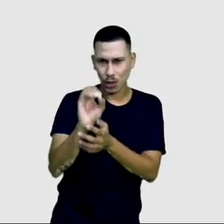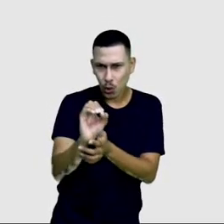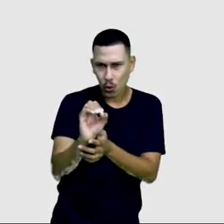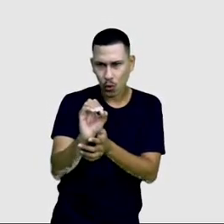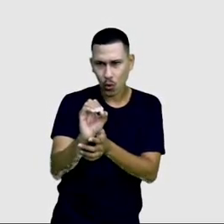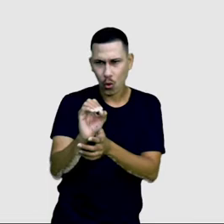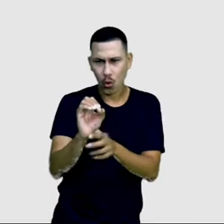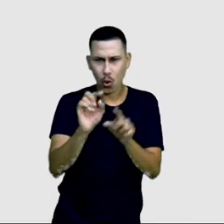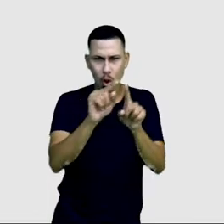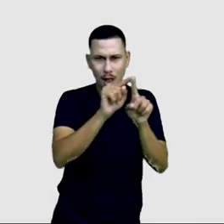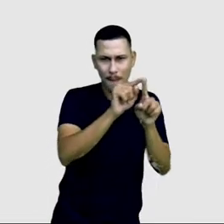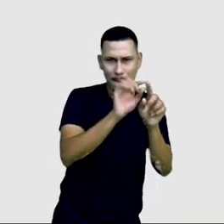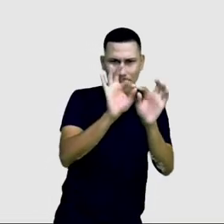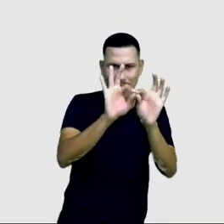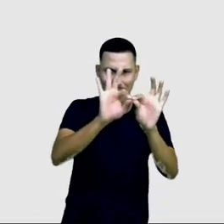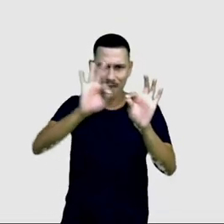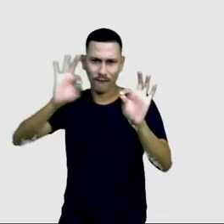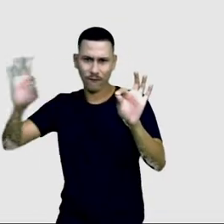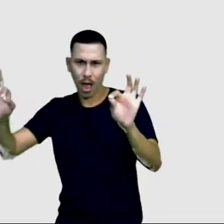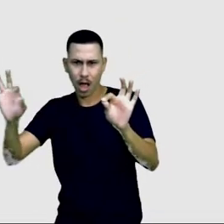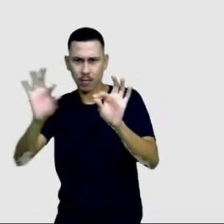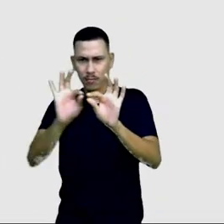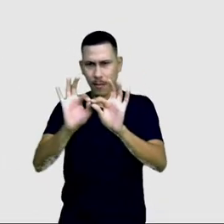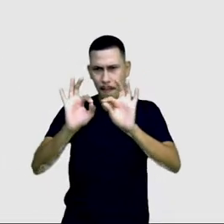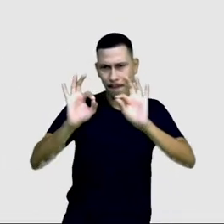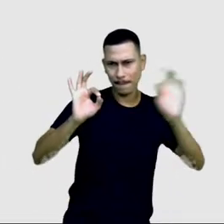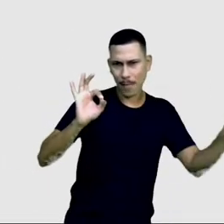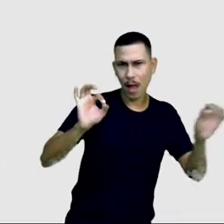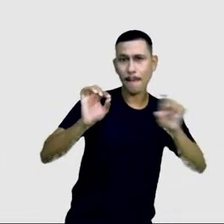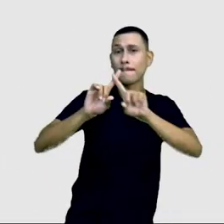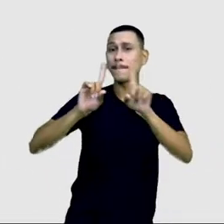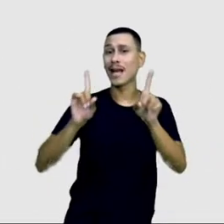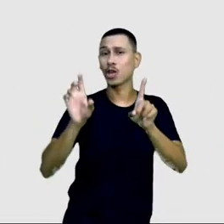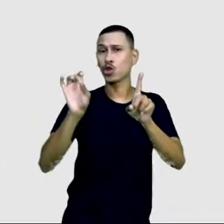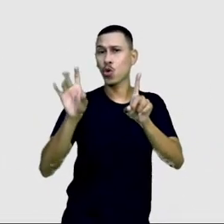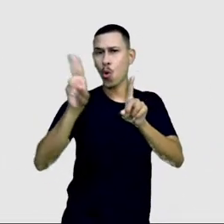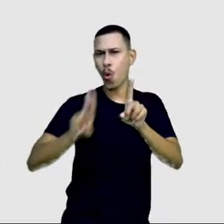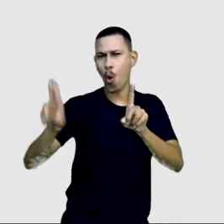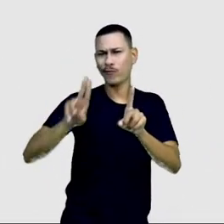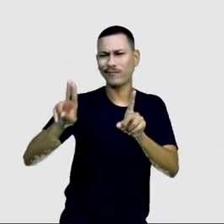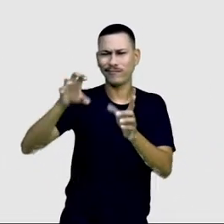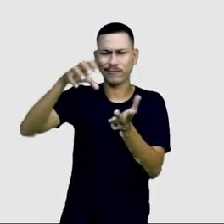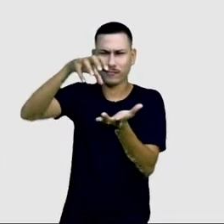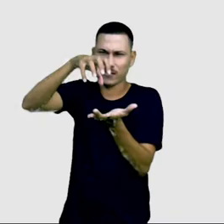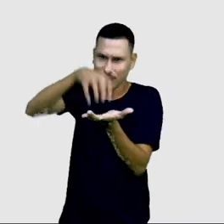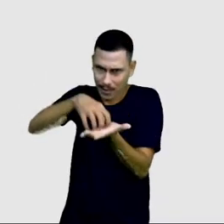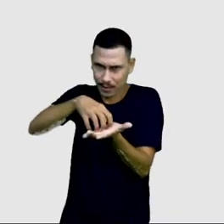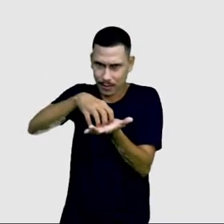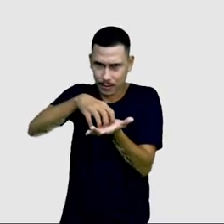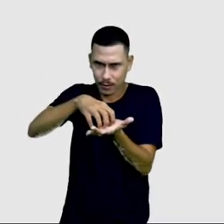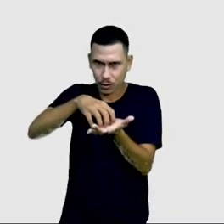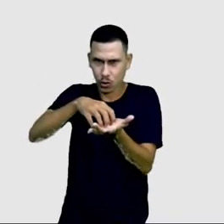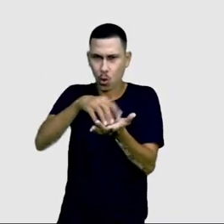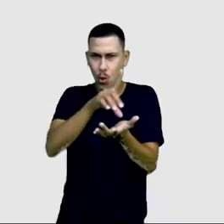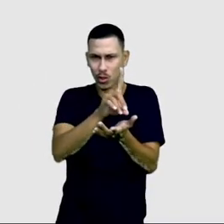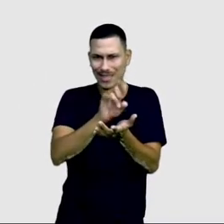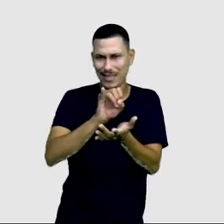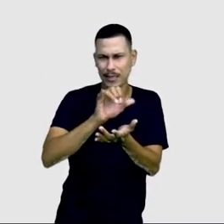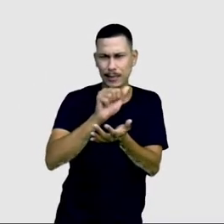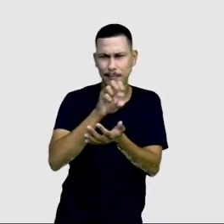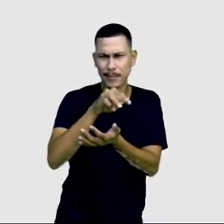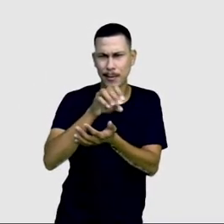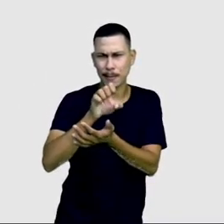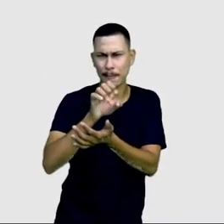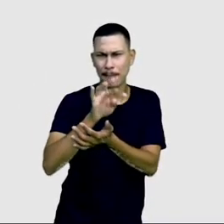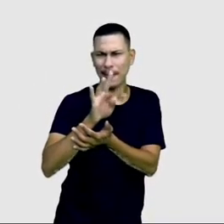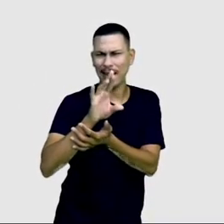corda que vai ligar um ponto da circunferência até o outro. Com a diferença de o diâmetro,